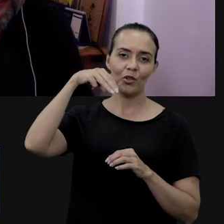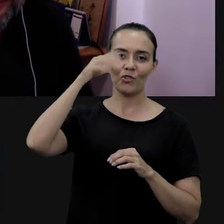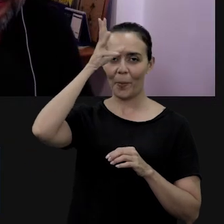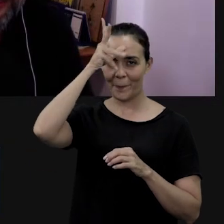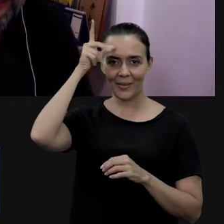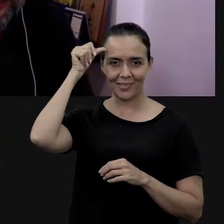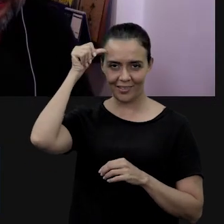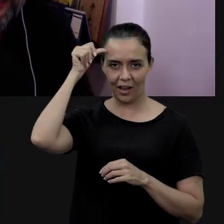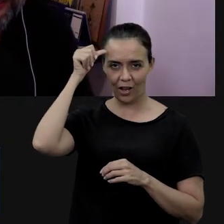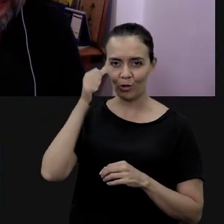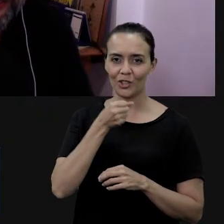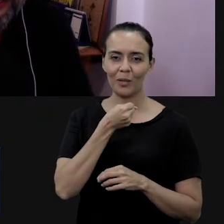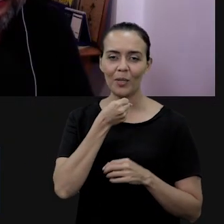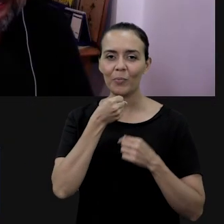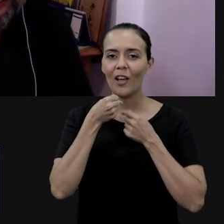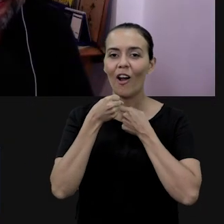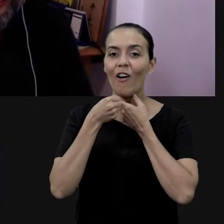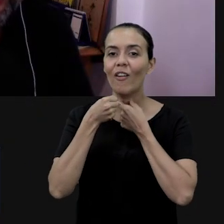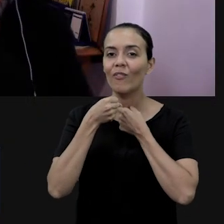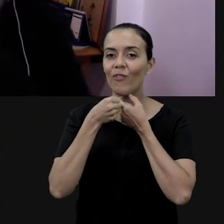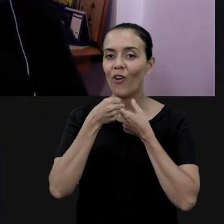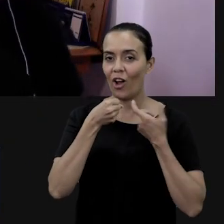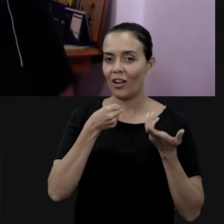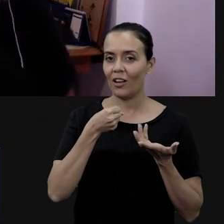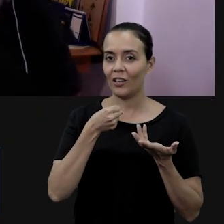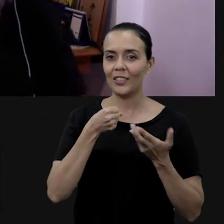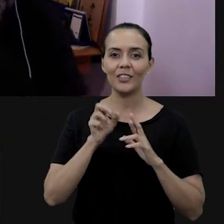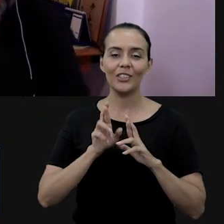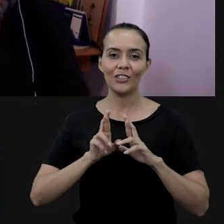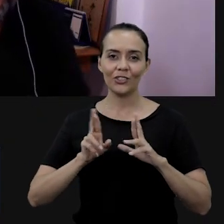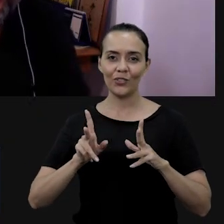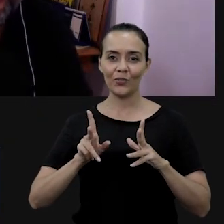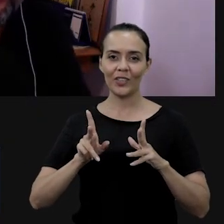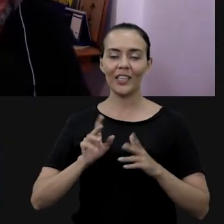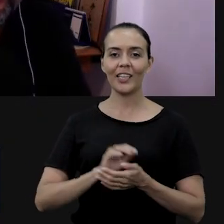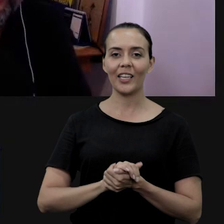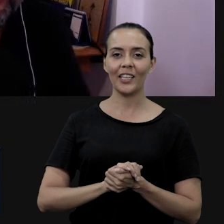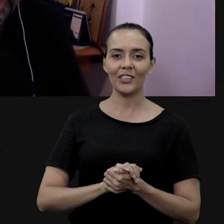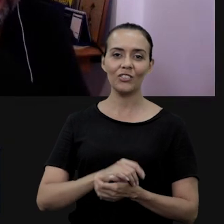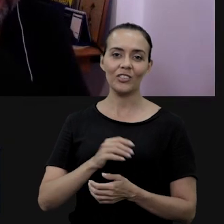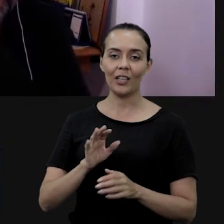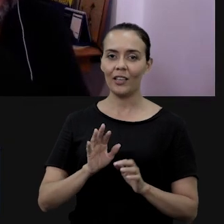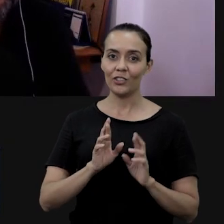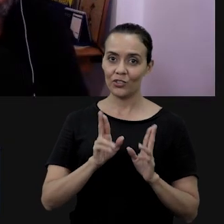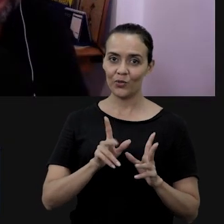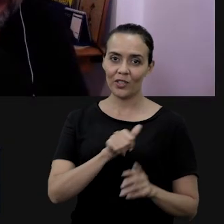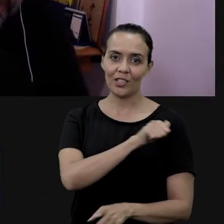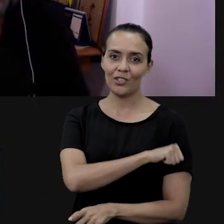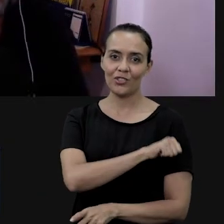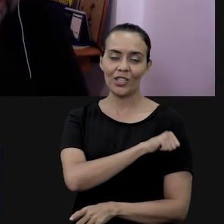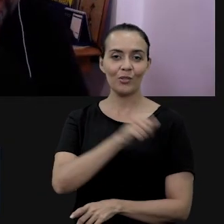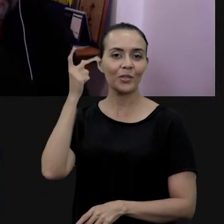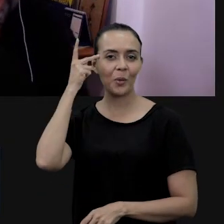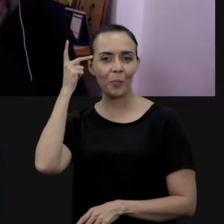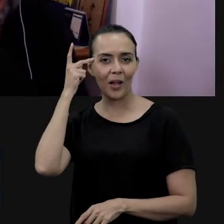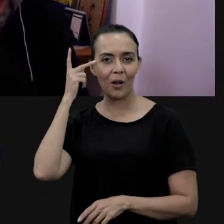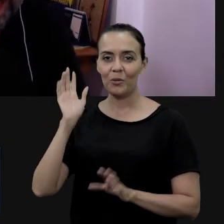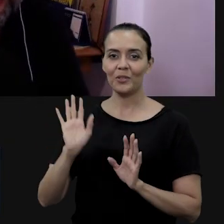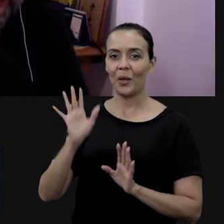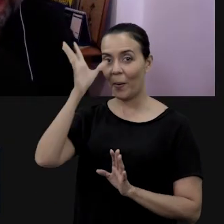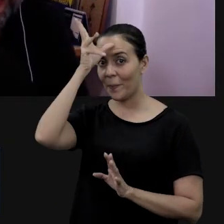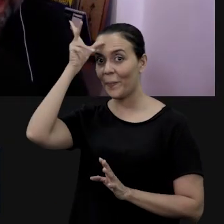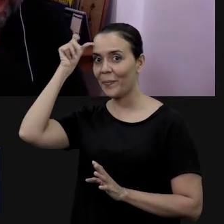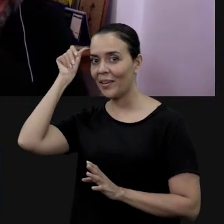sotaque muito característico também, por isso também muito bom, porque já foge desse eixo Rio-São Paulo que a gente está acostumado, né? E ele vai